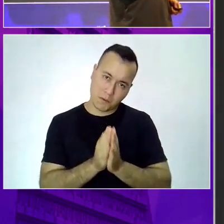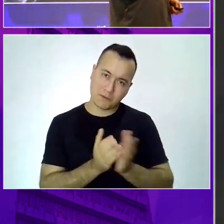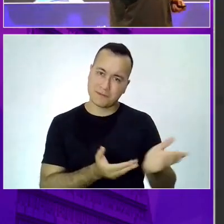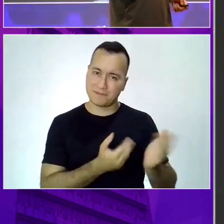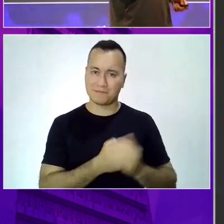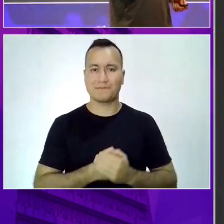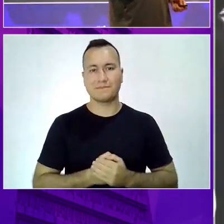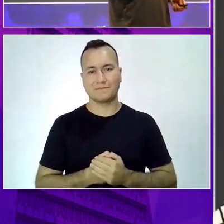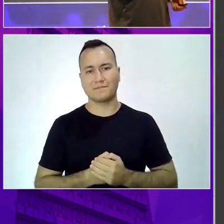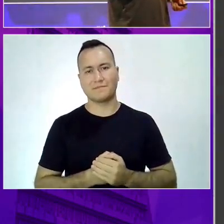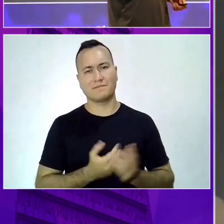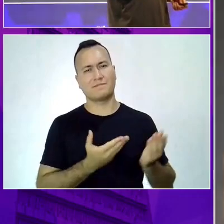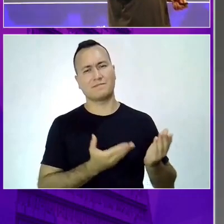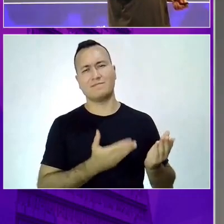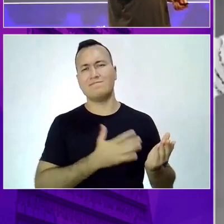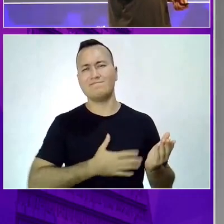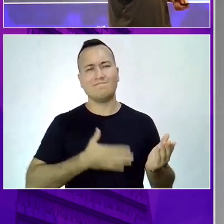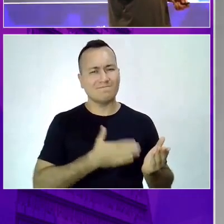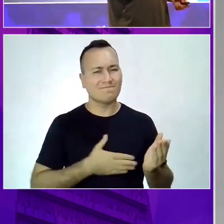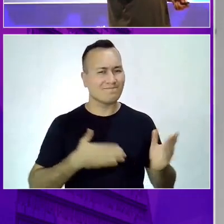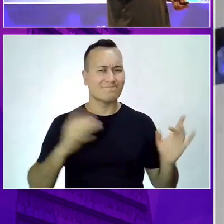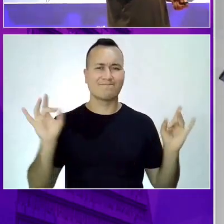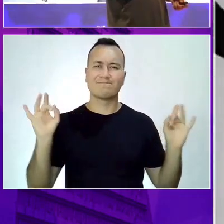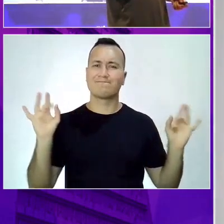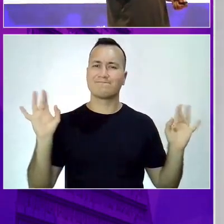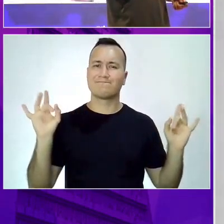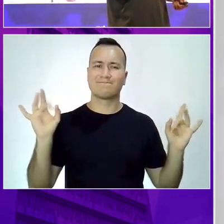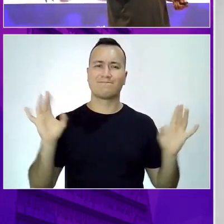vídeo, que eu acho que é muito bom.